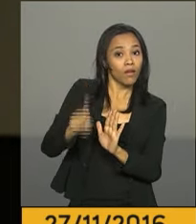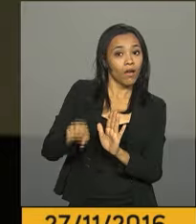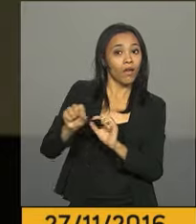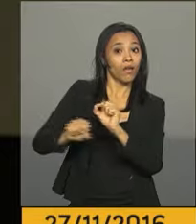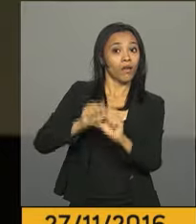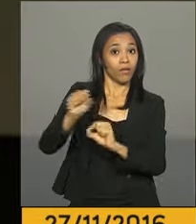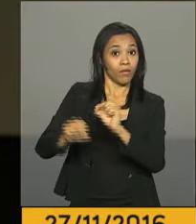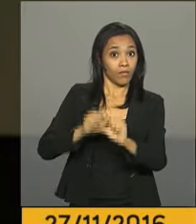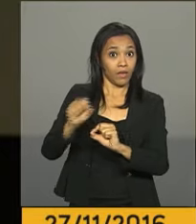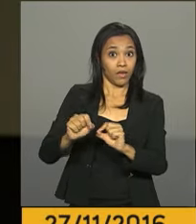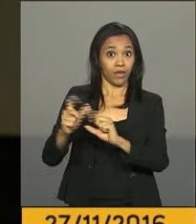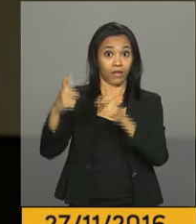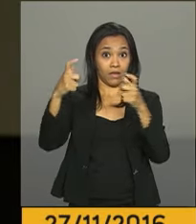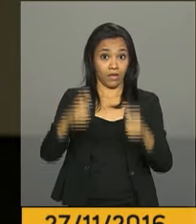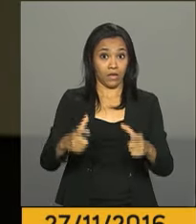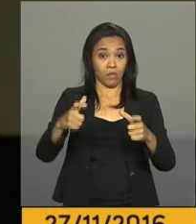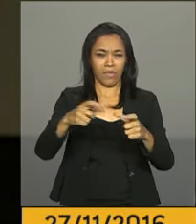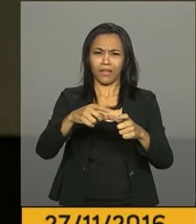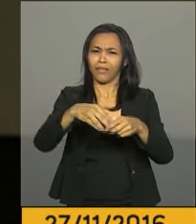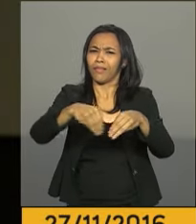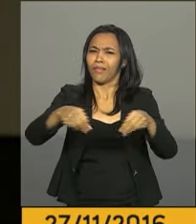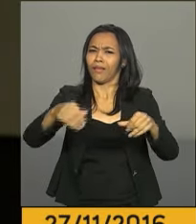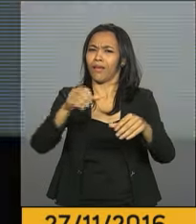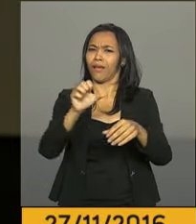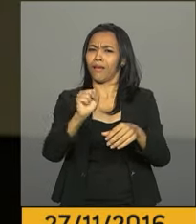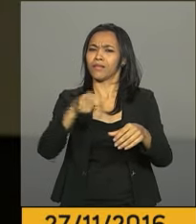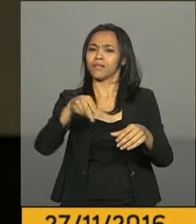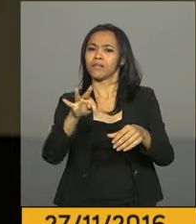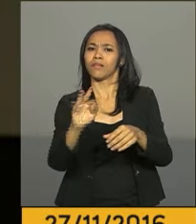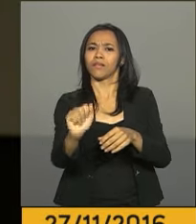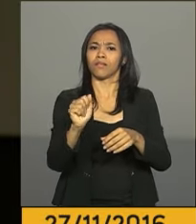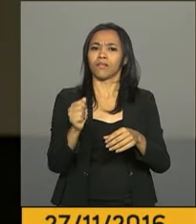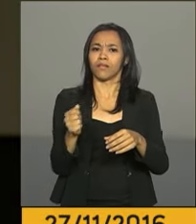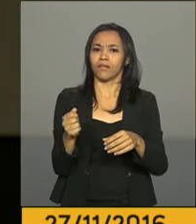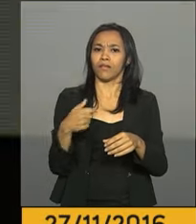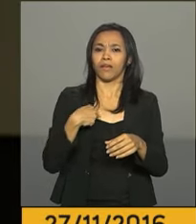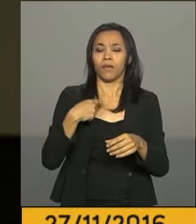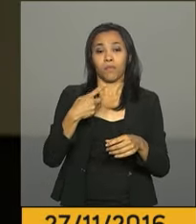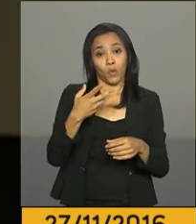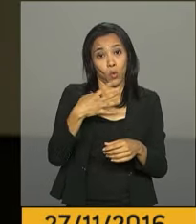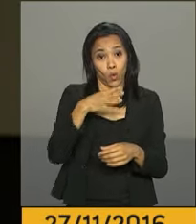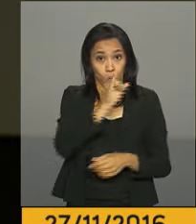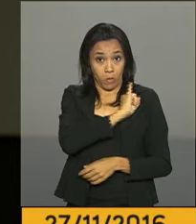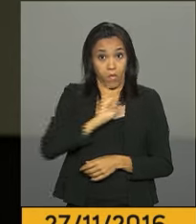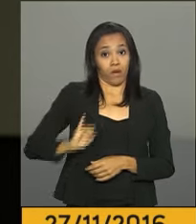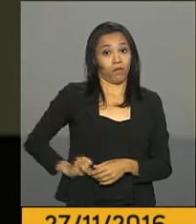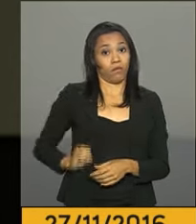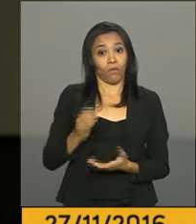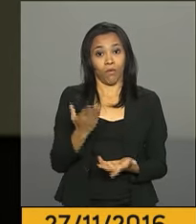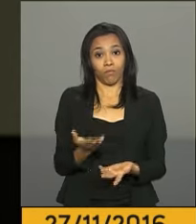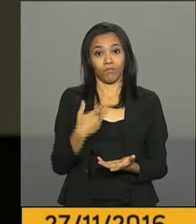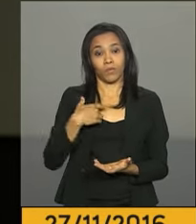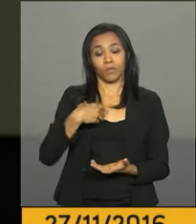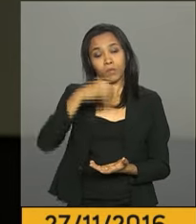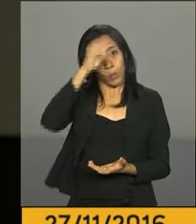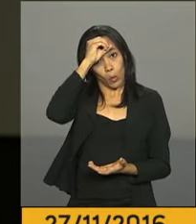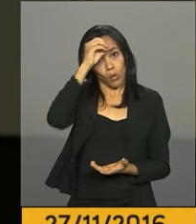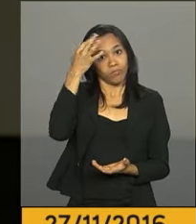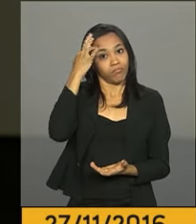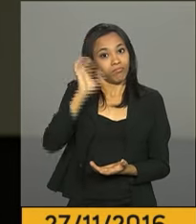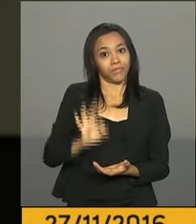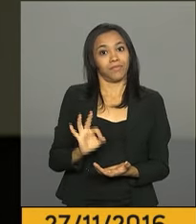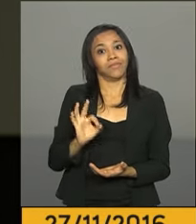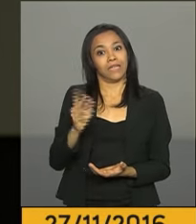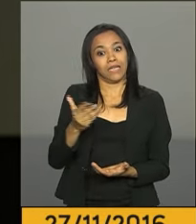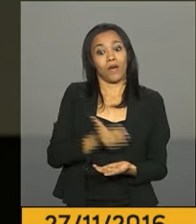sentinela da Terra Santa. Mal sabia Sua Excelência, o Imperador, que com sua presença